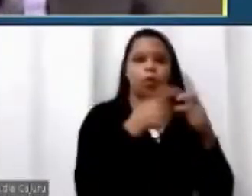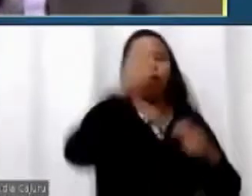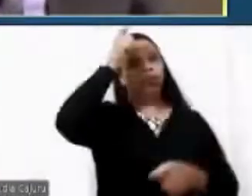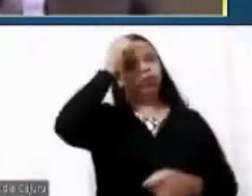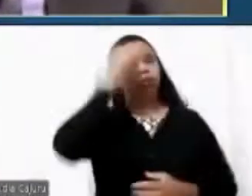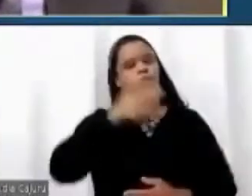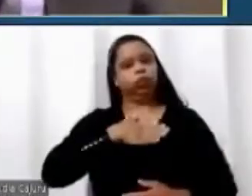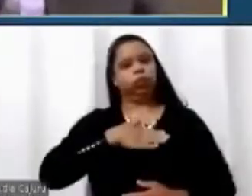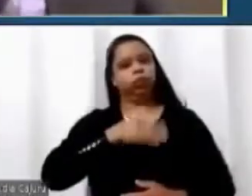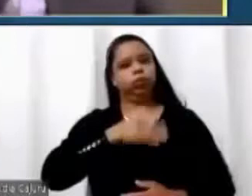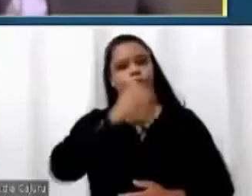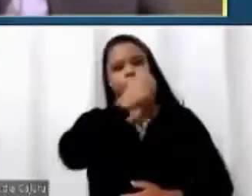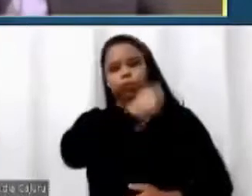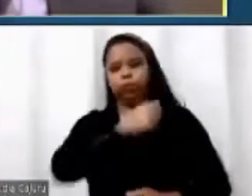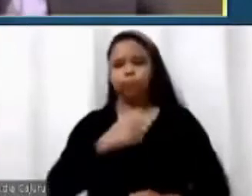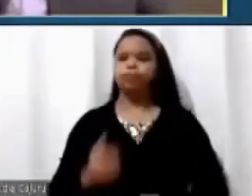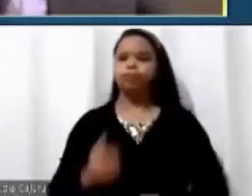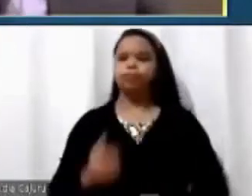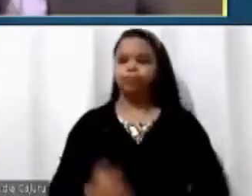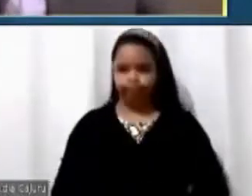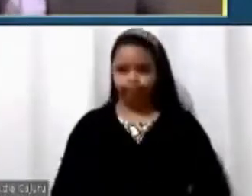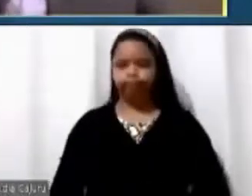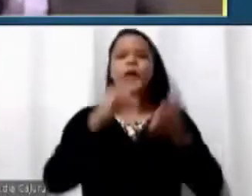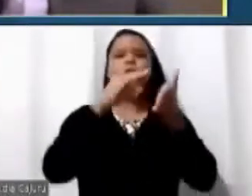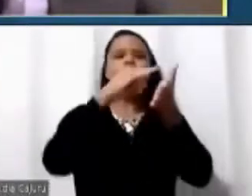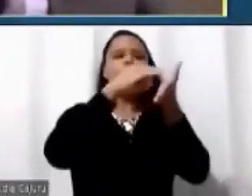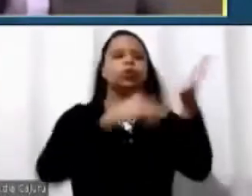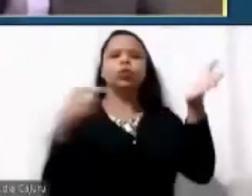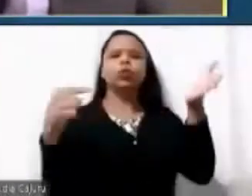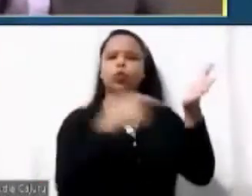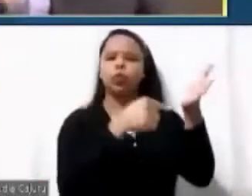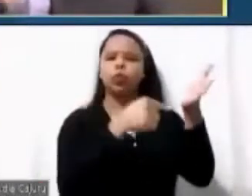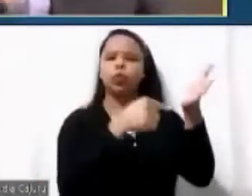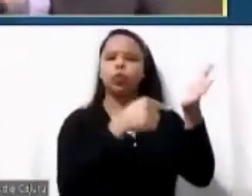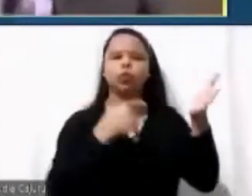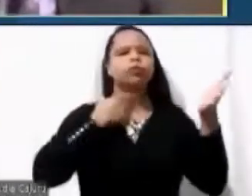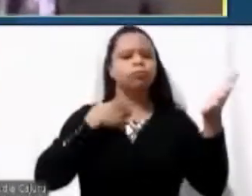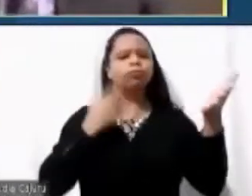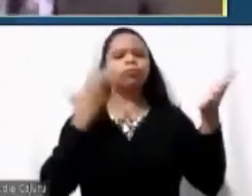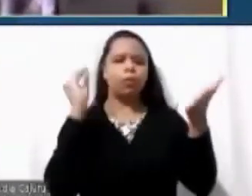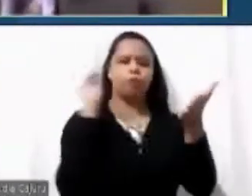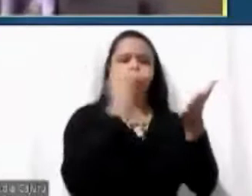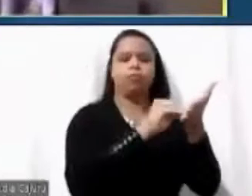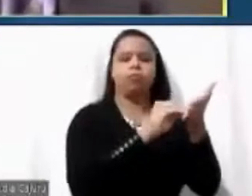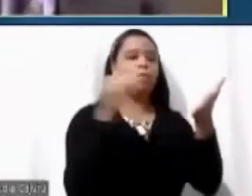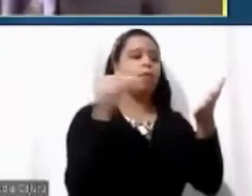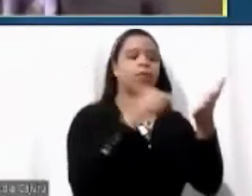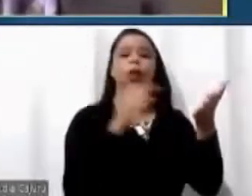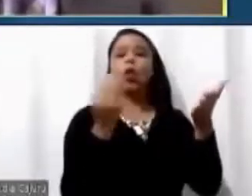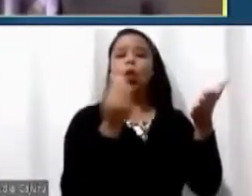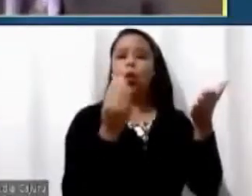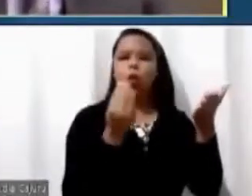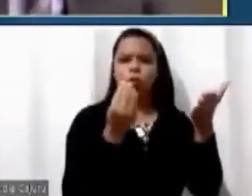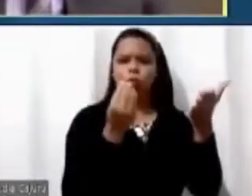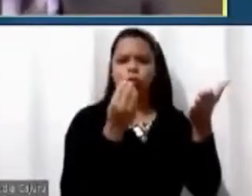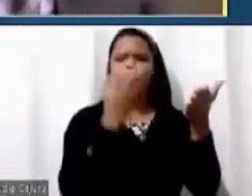ele funciona de uma maneira muito rígida, muito fechada. O termo não deve ser assim, mas ele deve ser